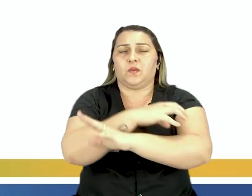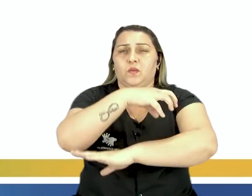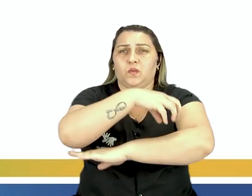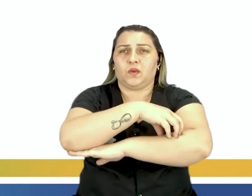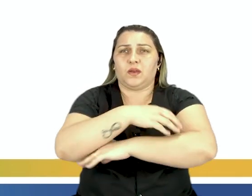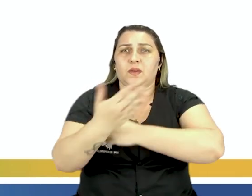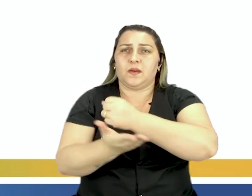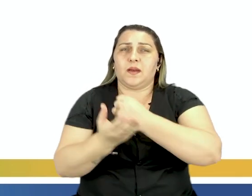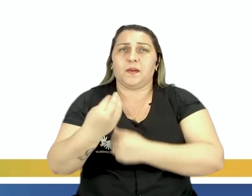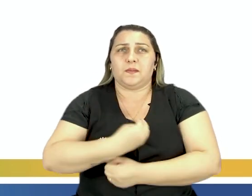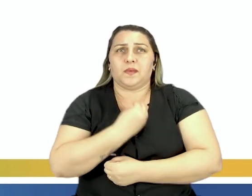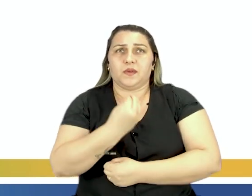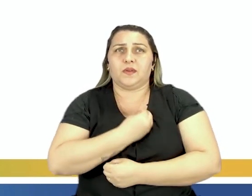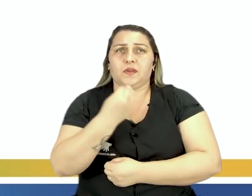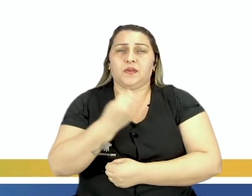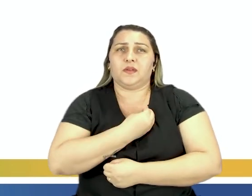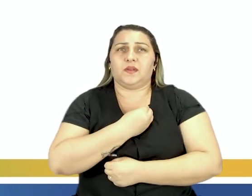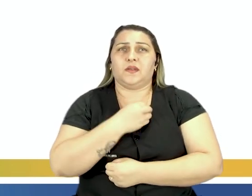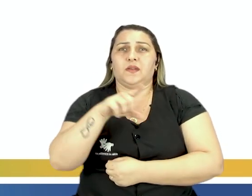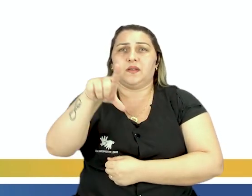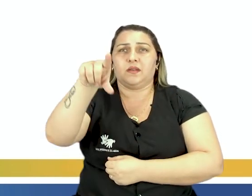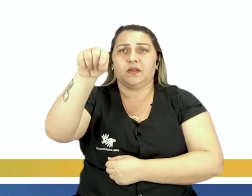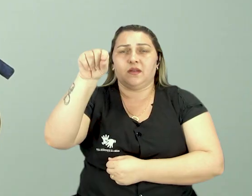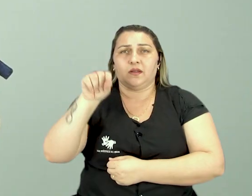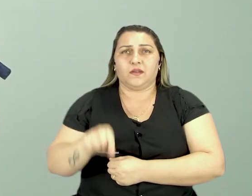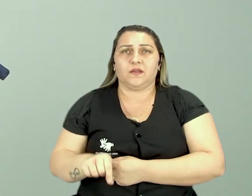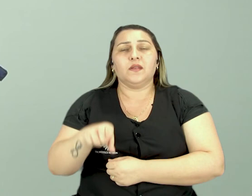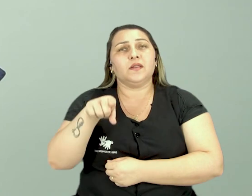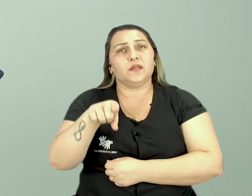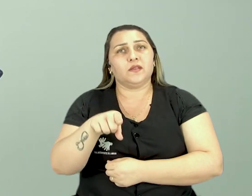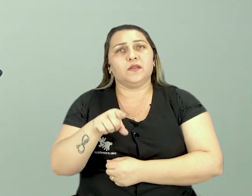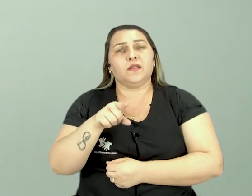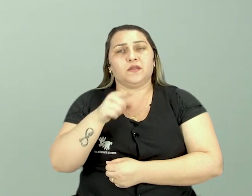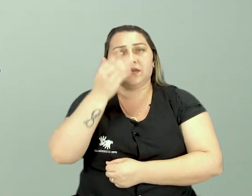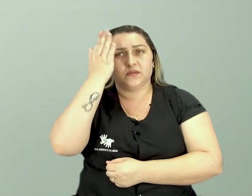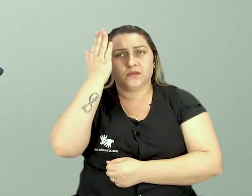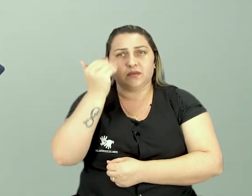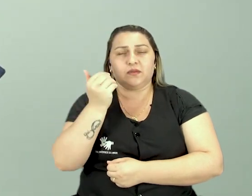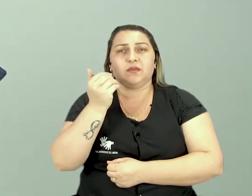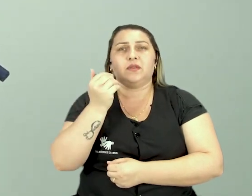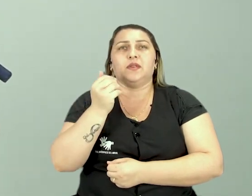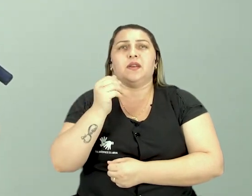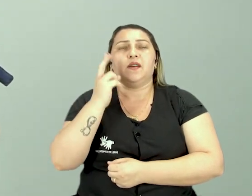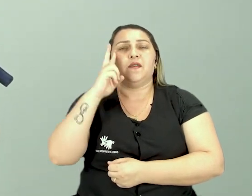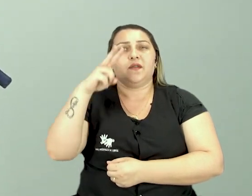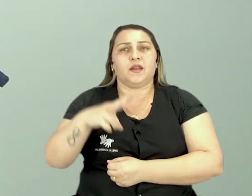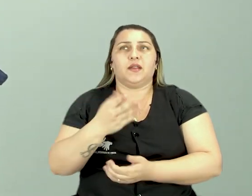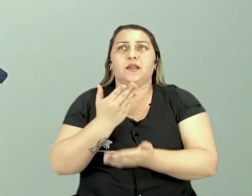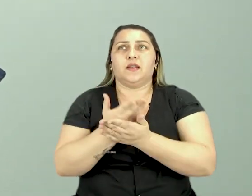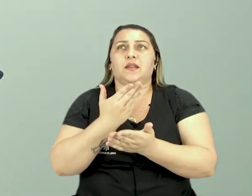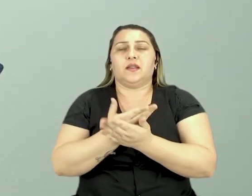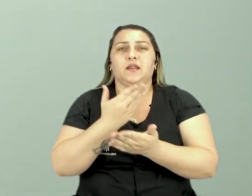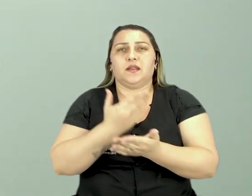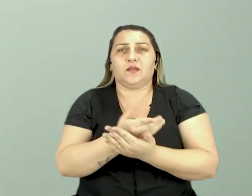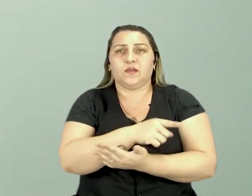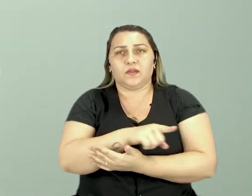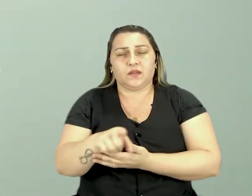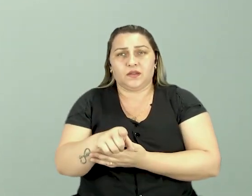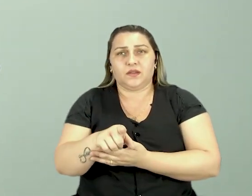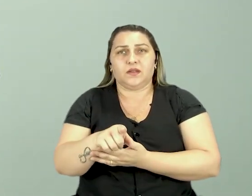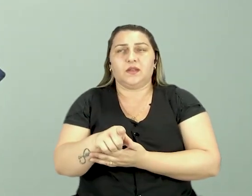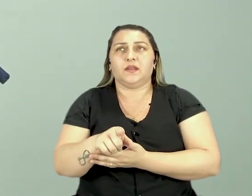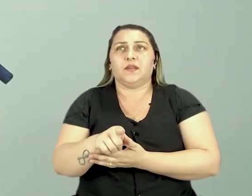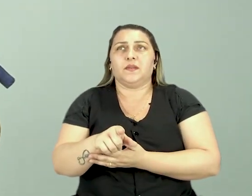básicos presentes nessas opções aqui. E aí vocês vão identificar, revendo essa aula, e aí vocês